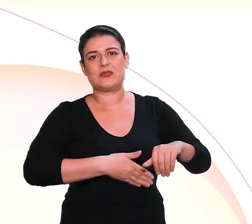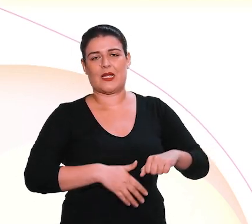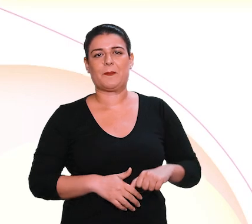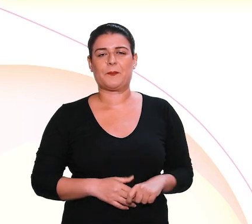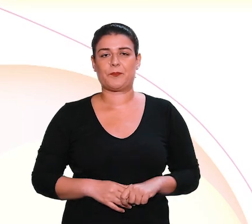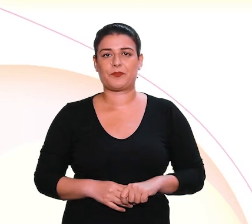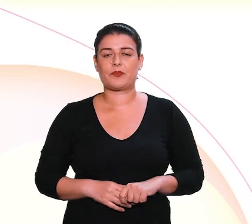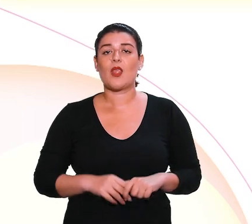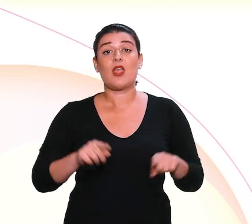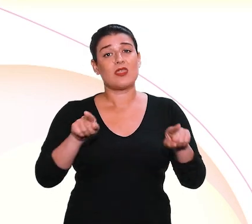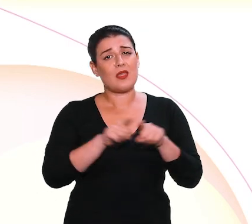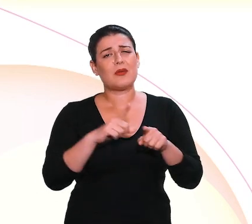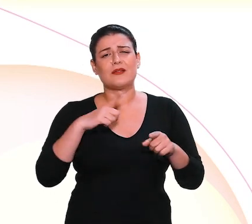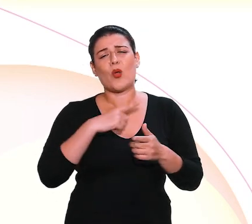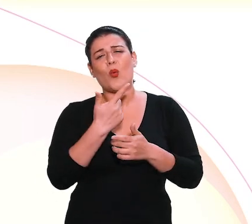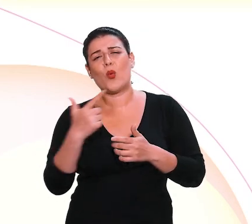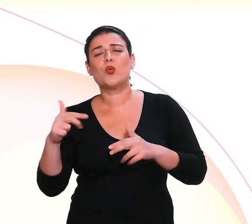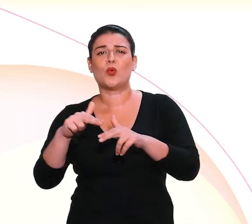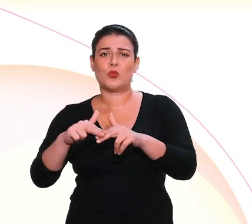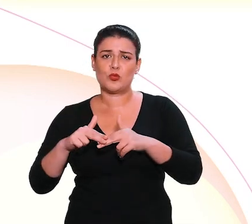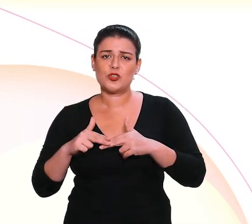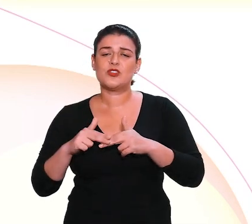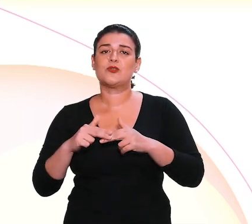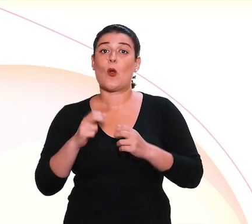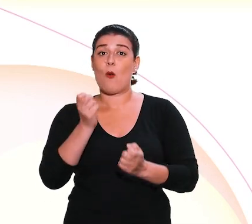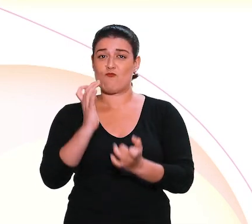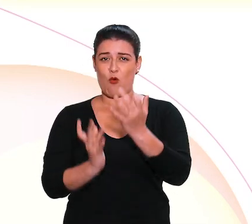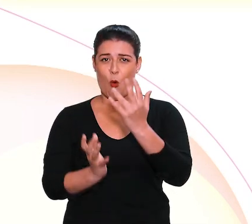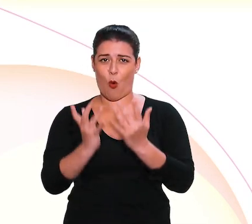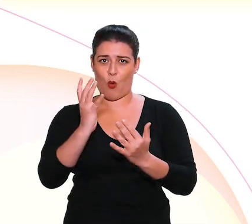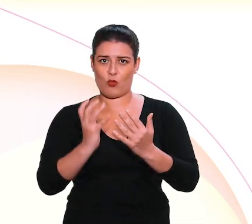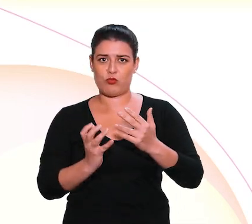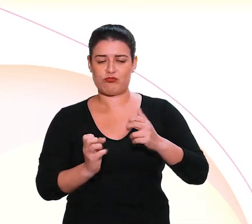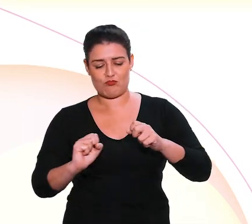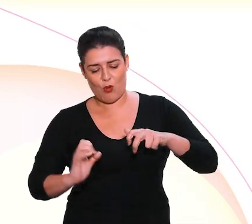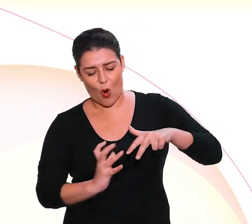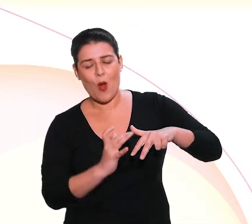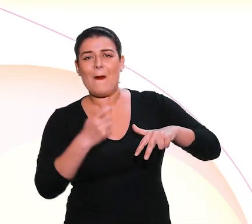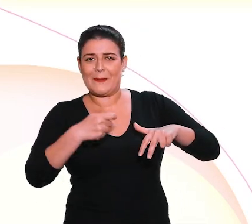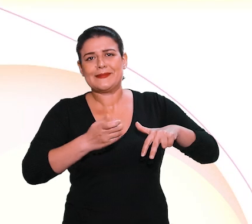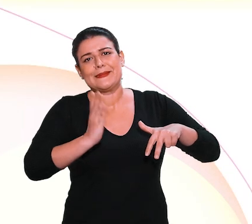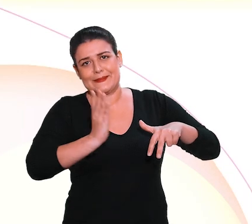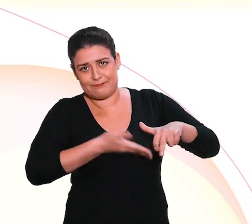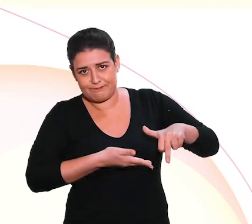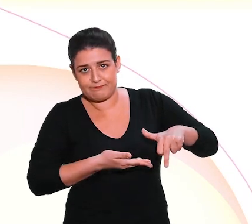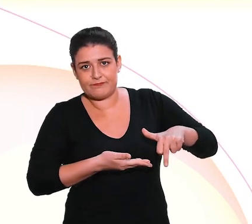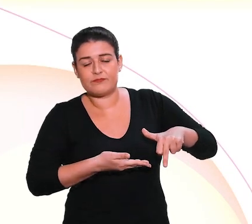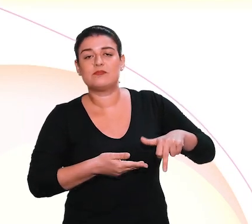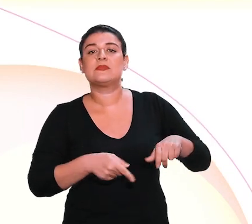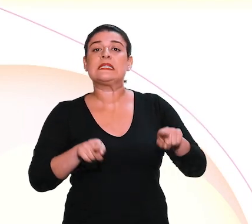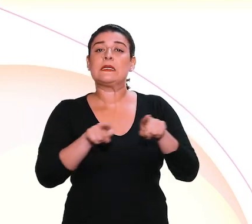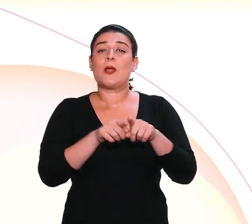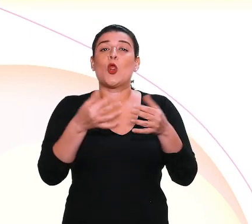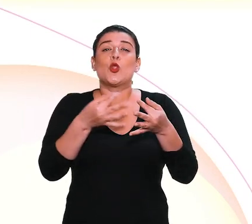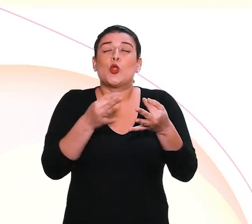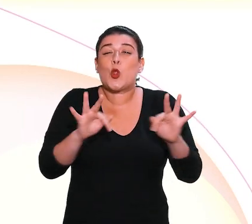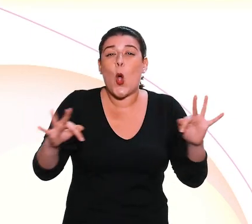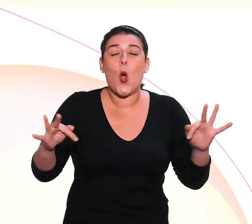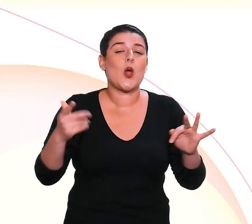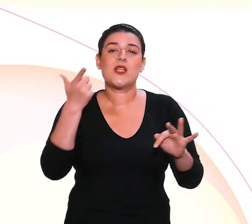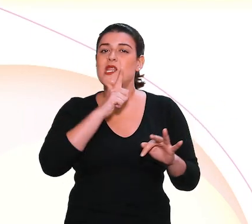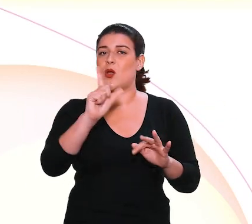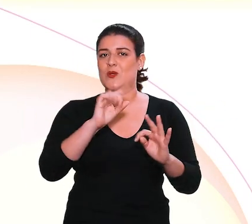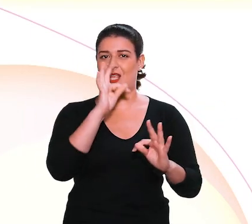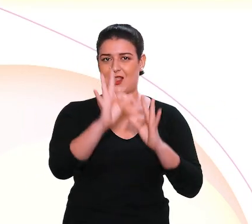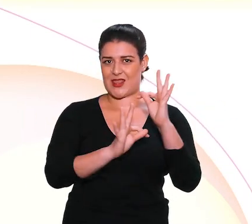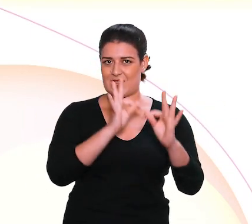por fim, a gente tem outras causas, como as queimaduras, que podem necessitar de amputações, dores intratáveis e a própria atrofia